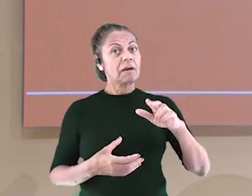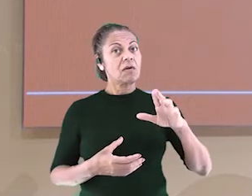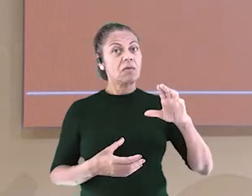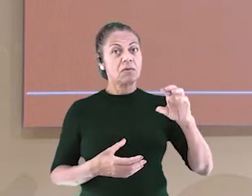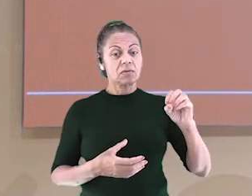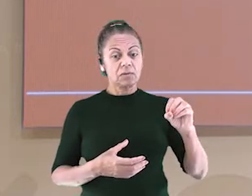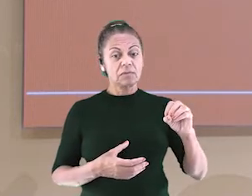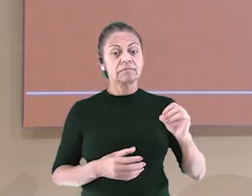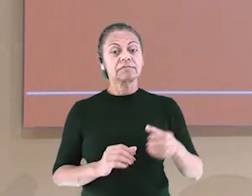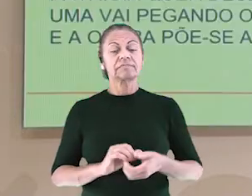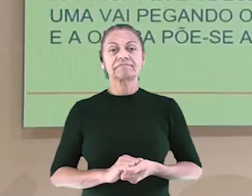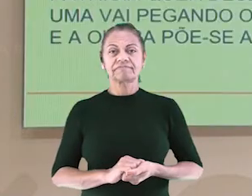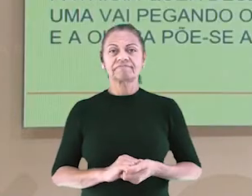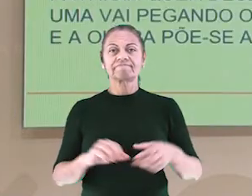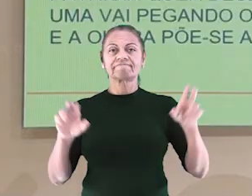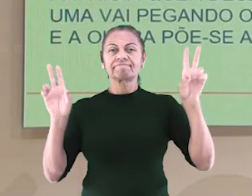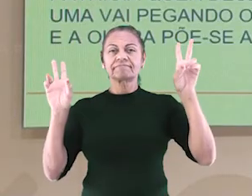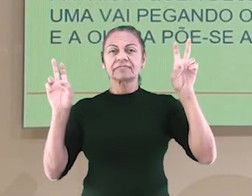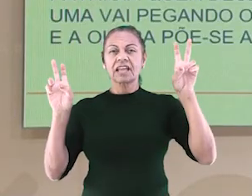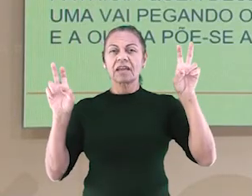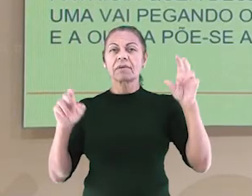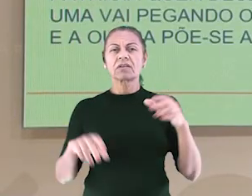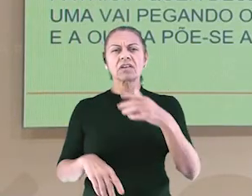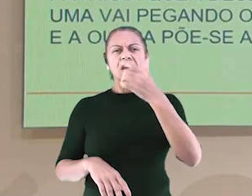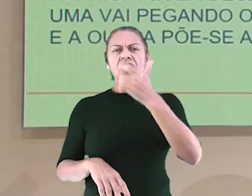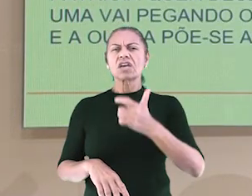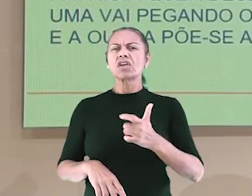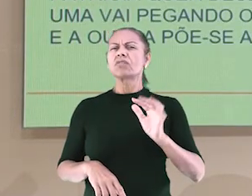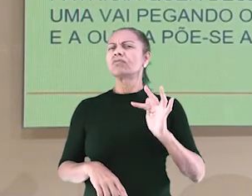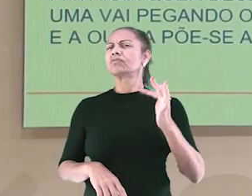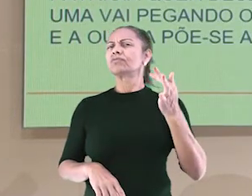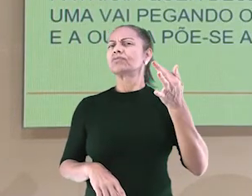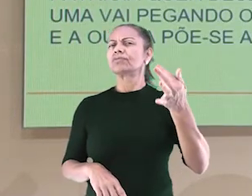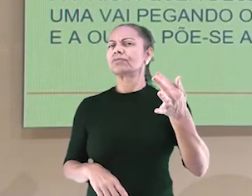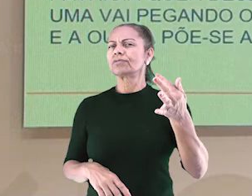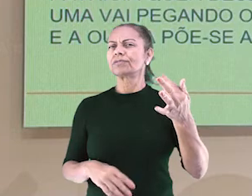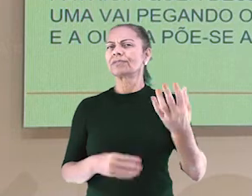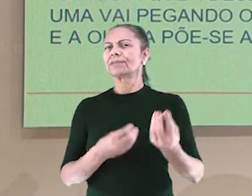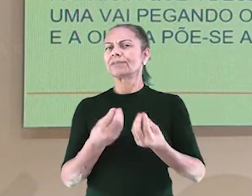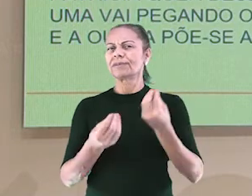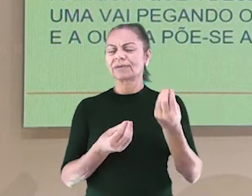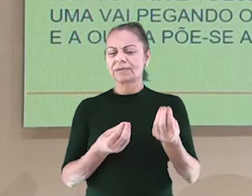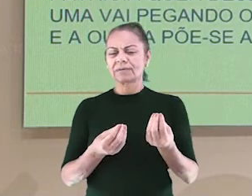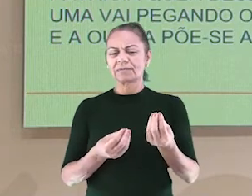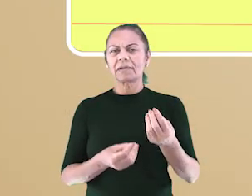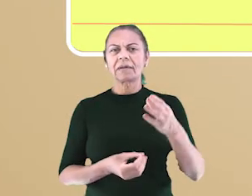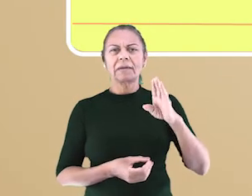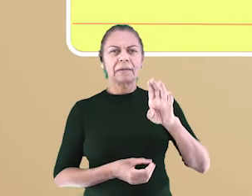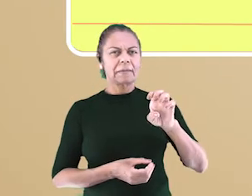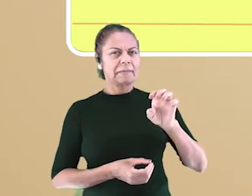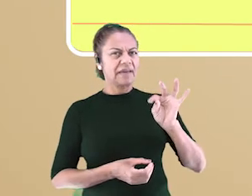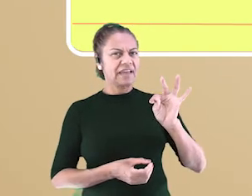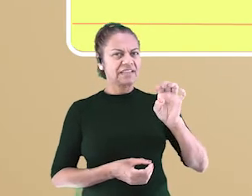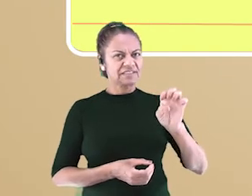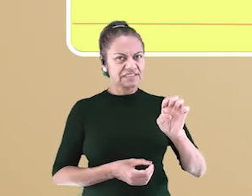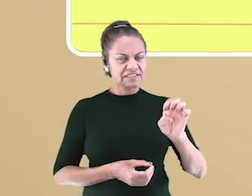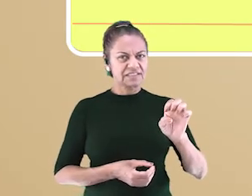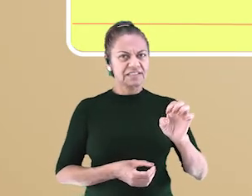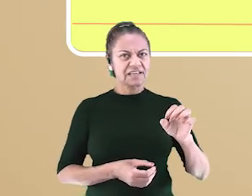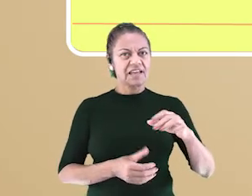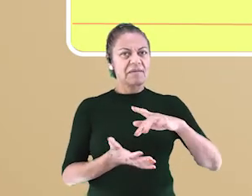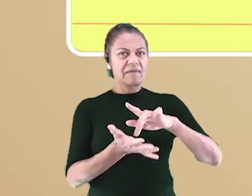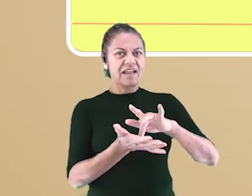pouco mais sobre isso. Ele se chama O Que Eu Vou Ser. Ele é assim: Beth quer